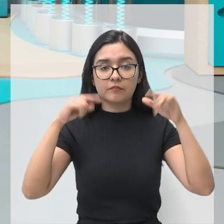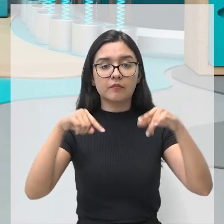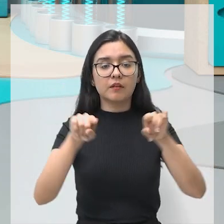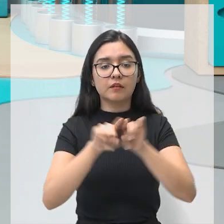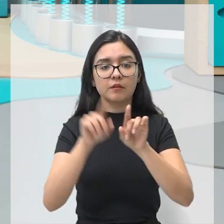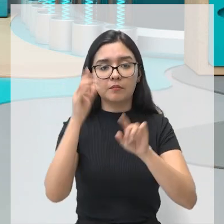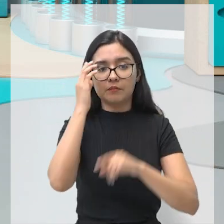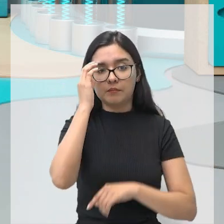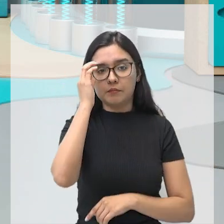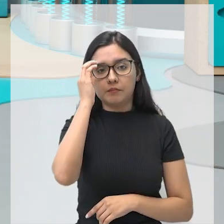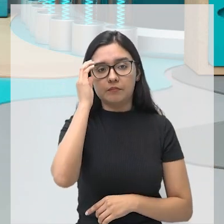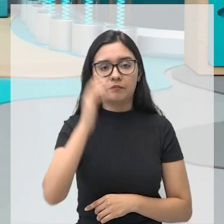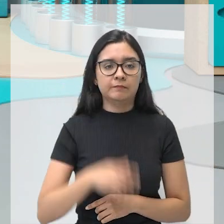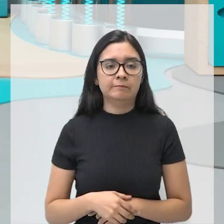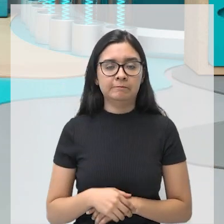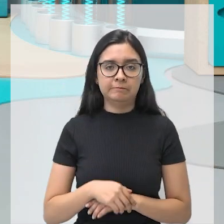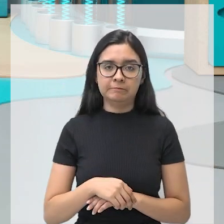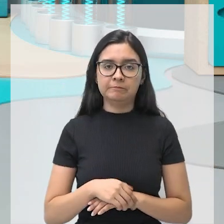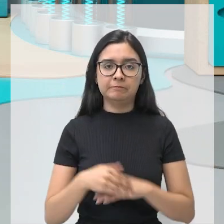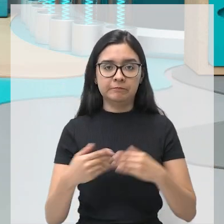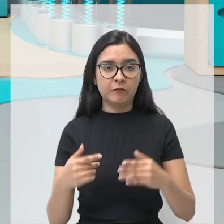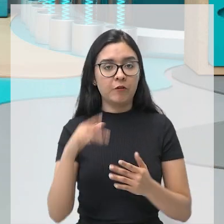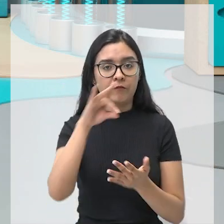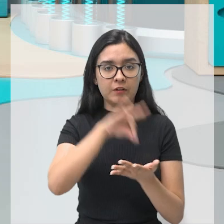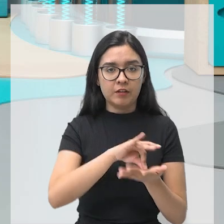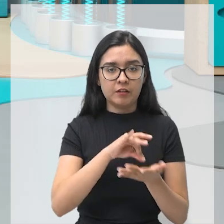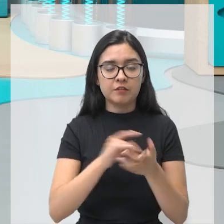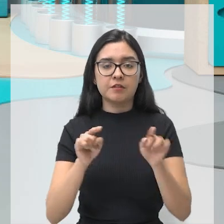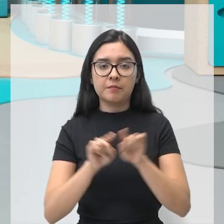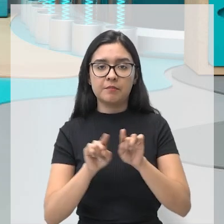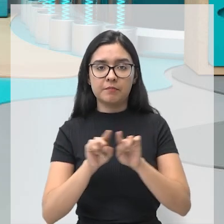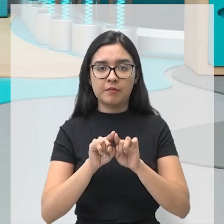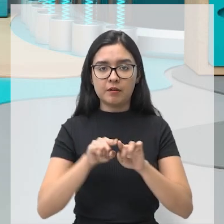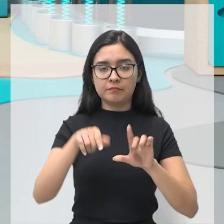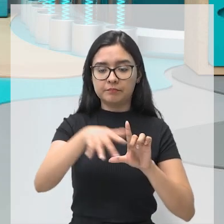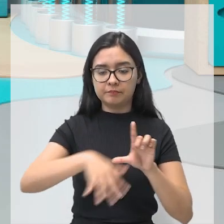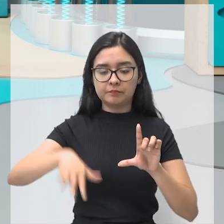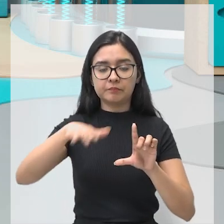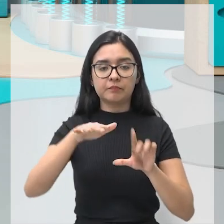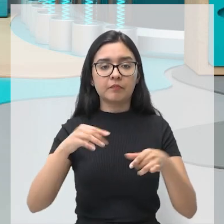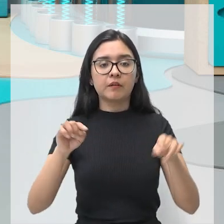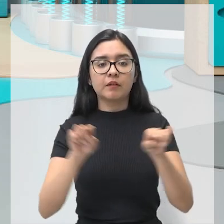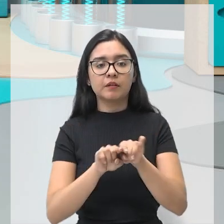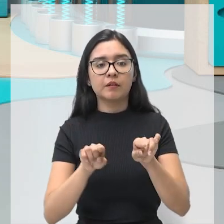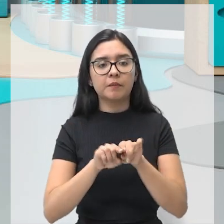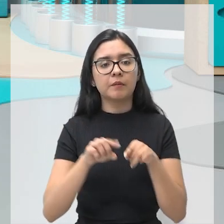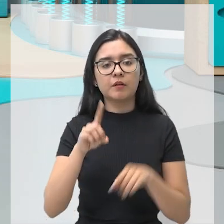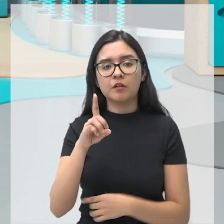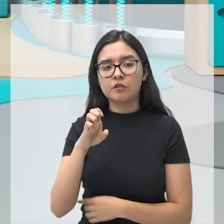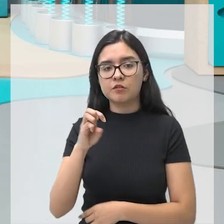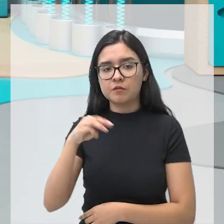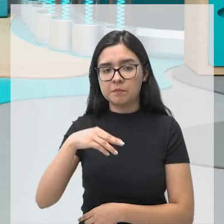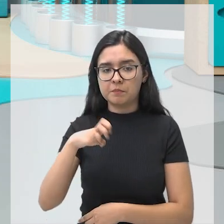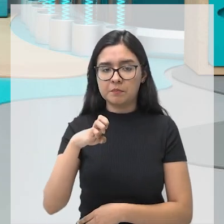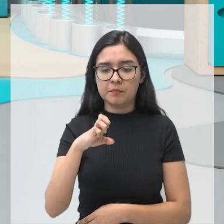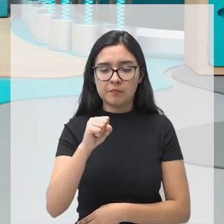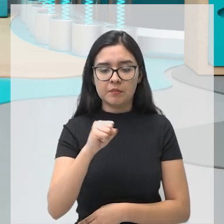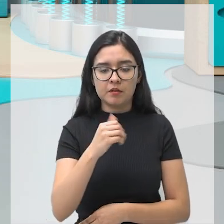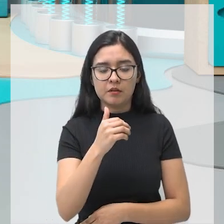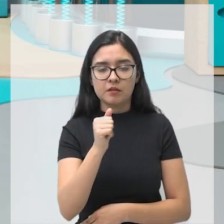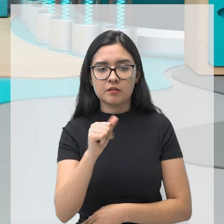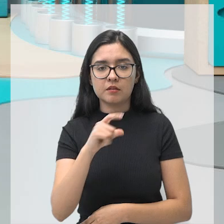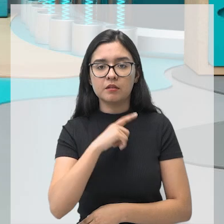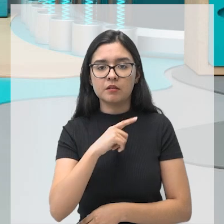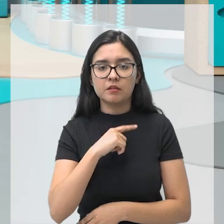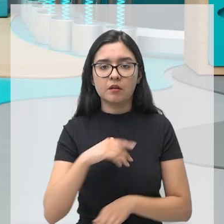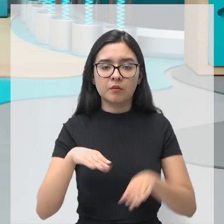combina imagens reais e virtuais, tá bom? A gente vai ter também o de mesa, que é um mundo virtual